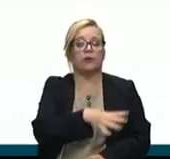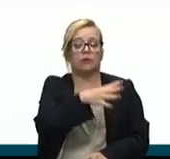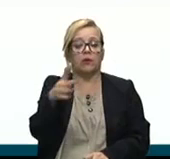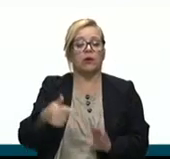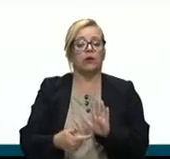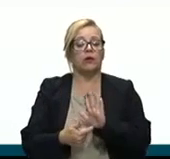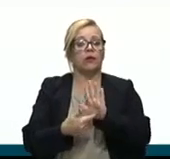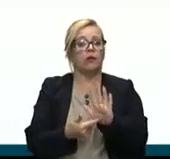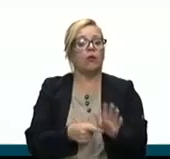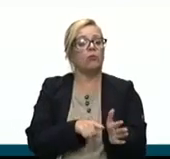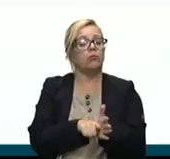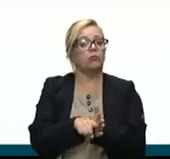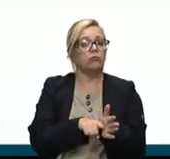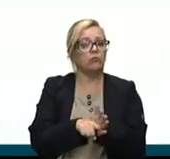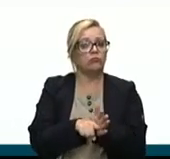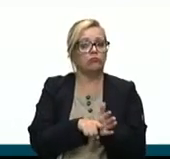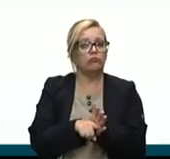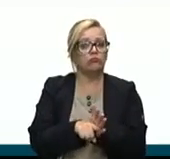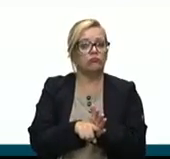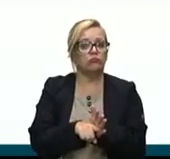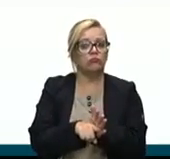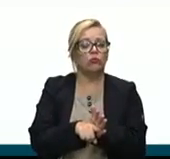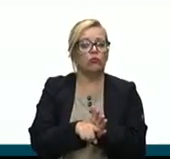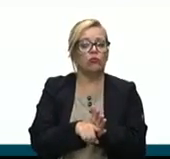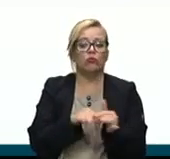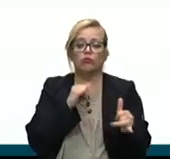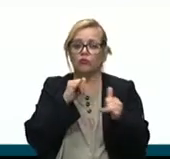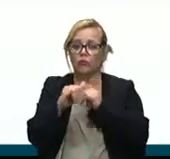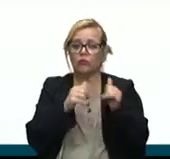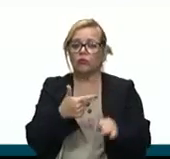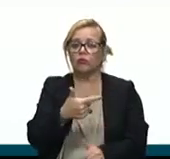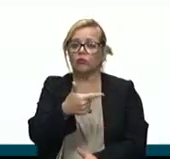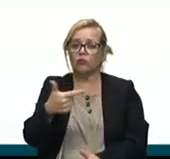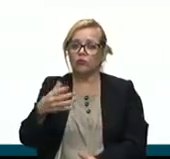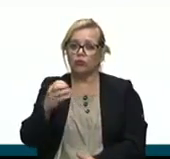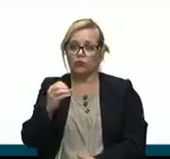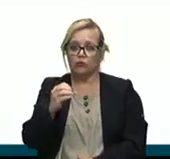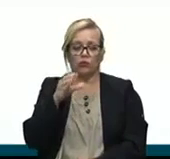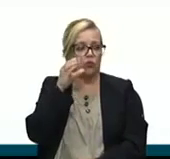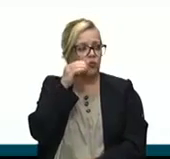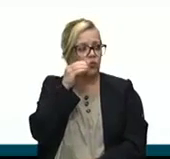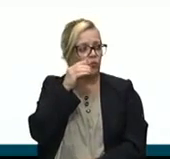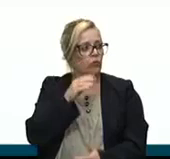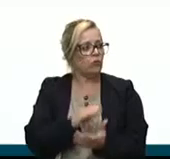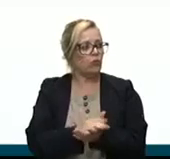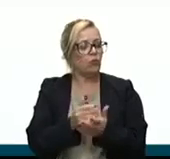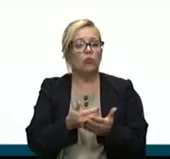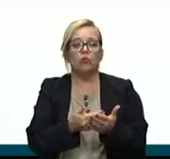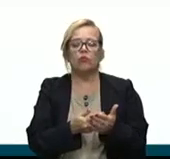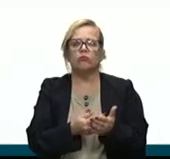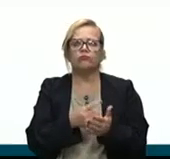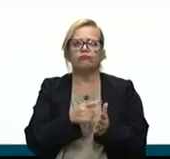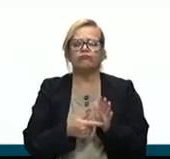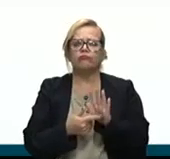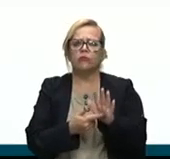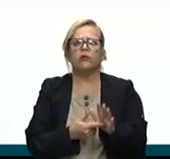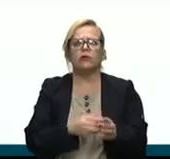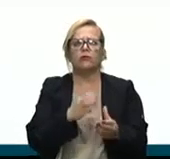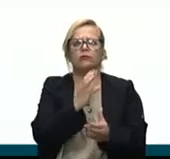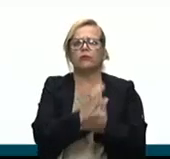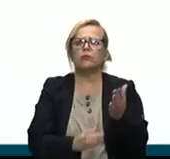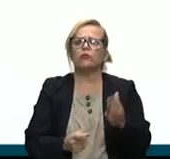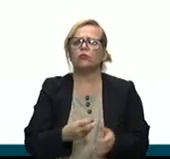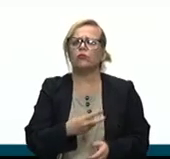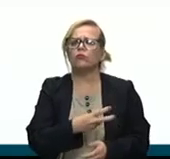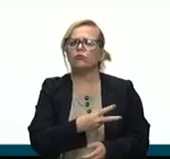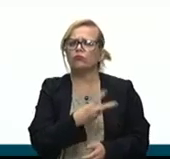amostrais da empresa M. Aquela tabela com os dados dos 20 funcionários. Foi apresentado a partir da aula 2.